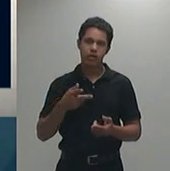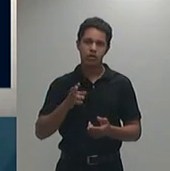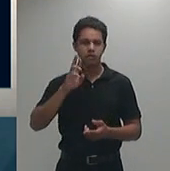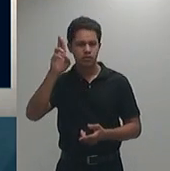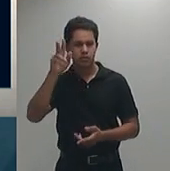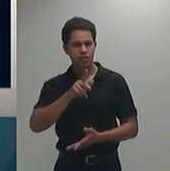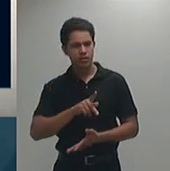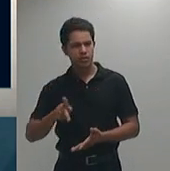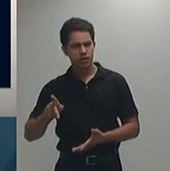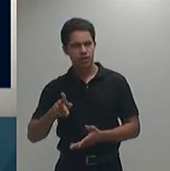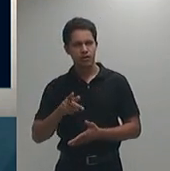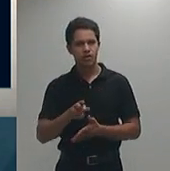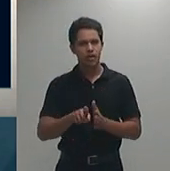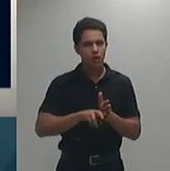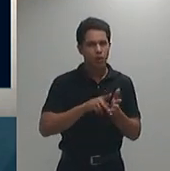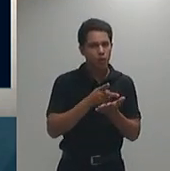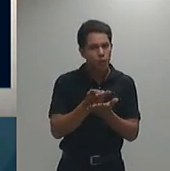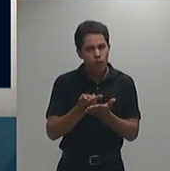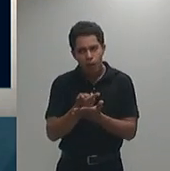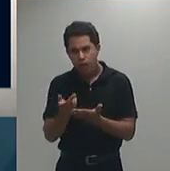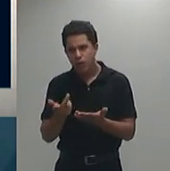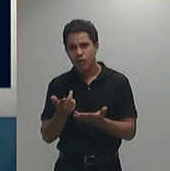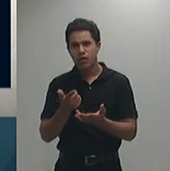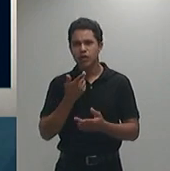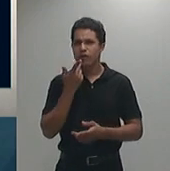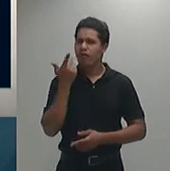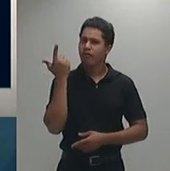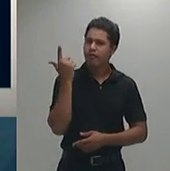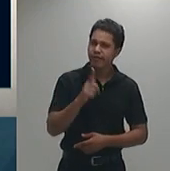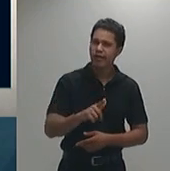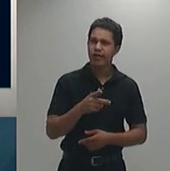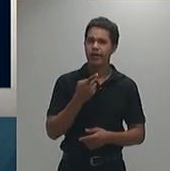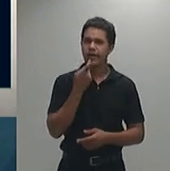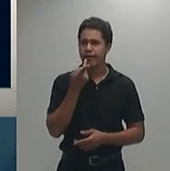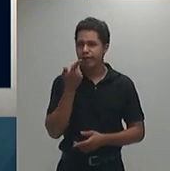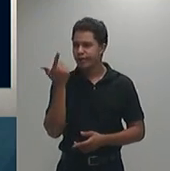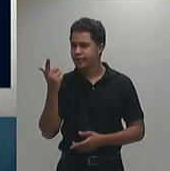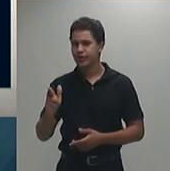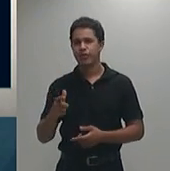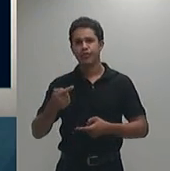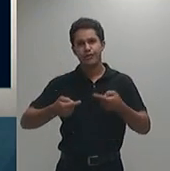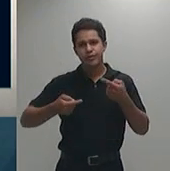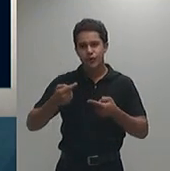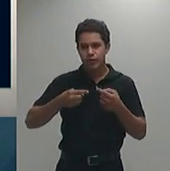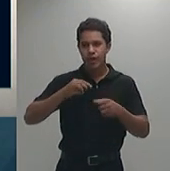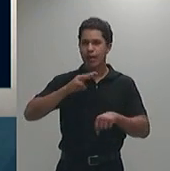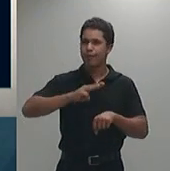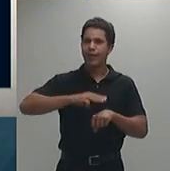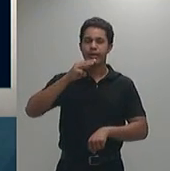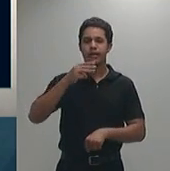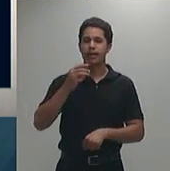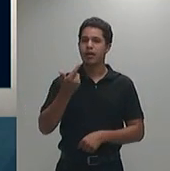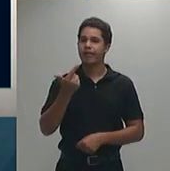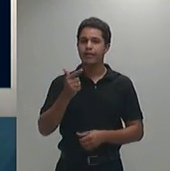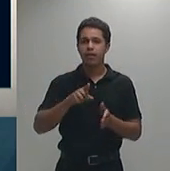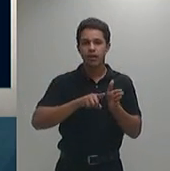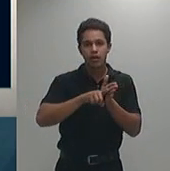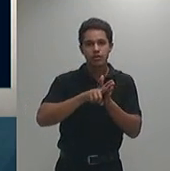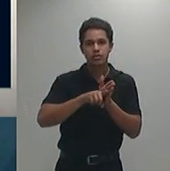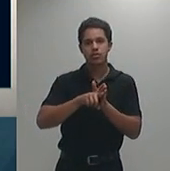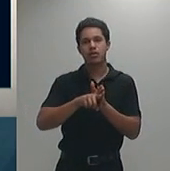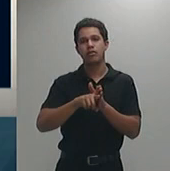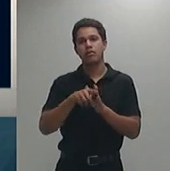rediscussão da matéria não comporta exame nesse restrito recurso embargos declaratórios